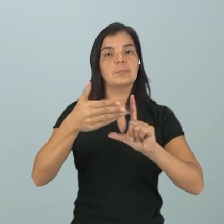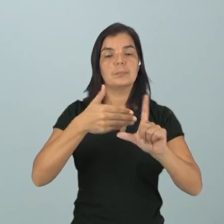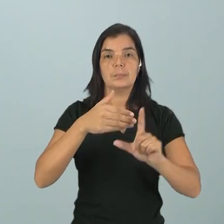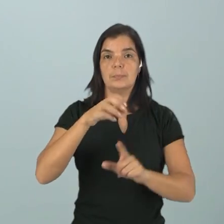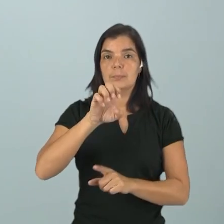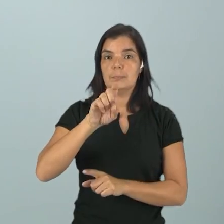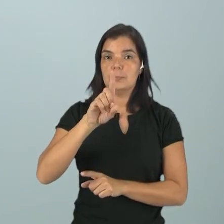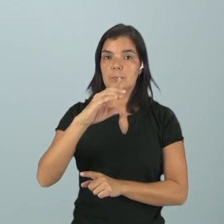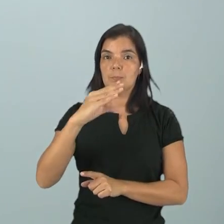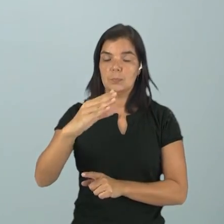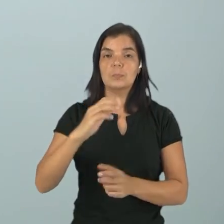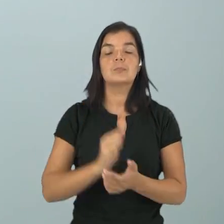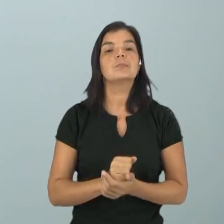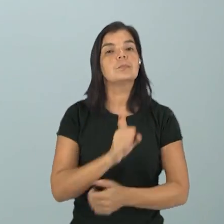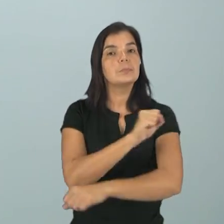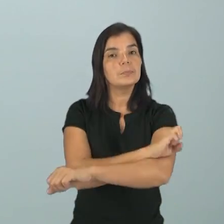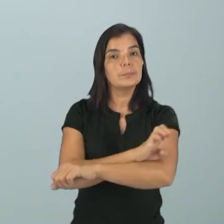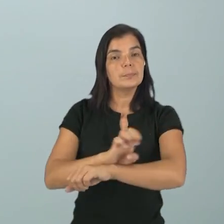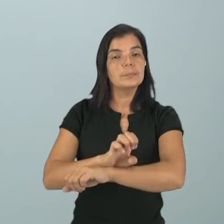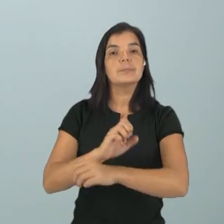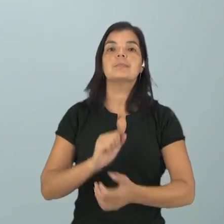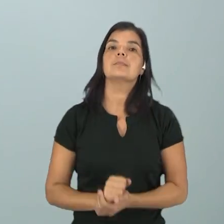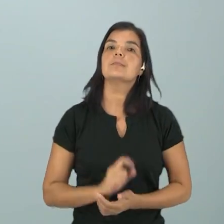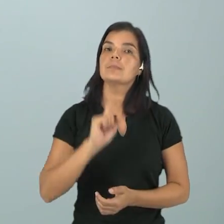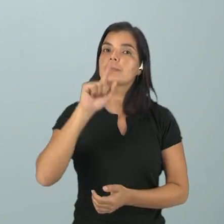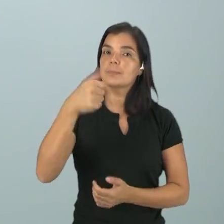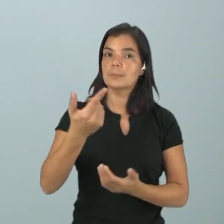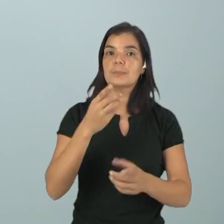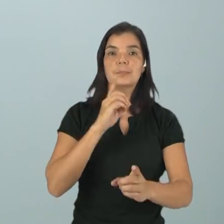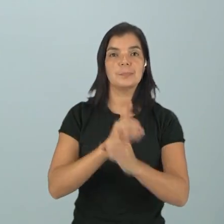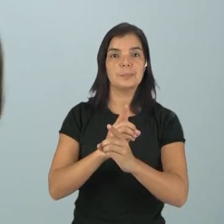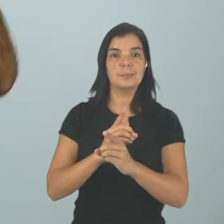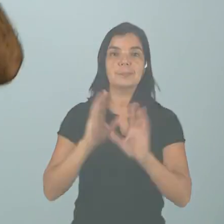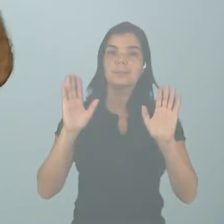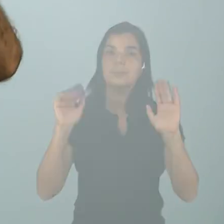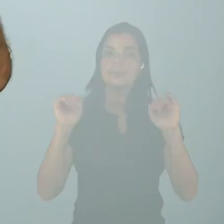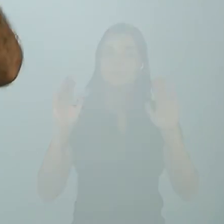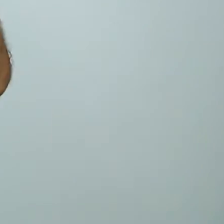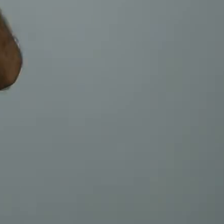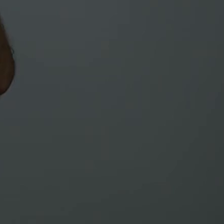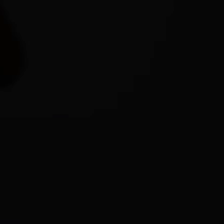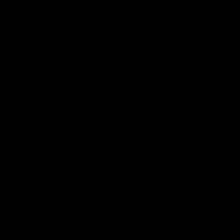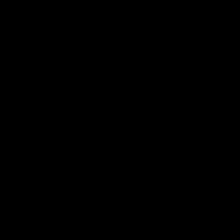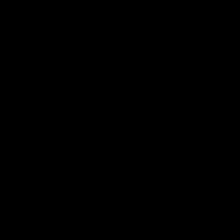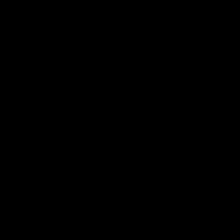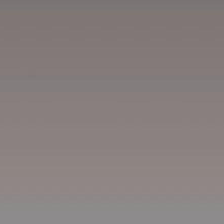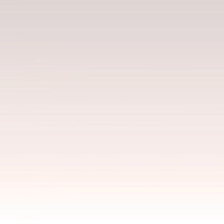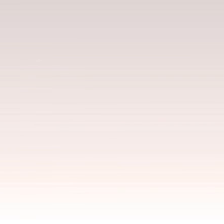a plataforma Eduque da Secretaria de Educação e até o nosso próximo encontro. Tchau!